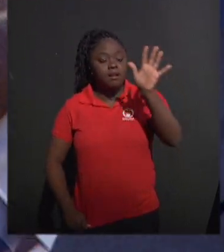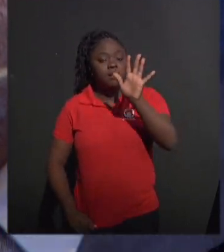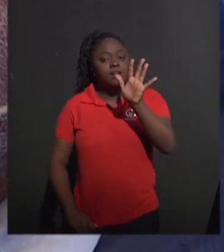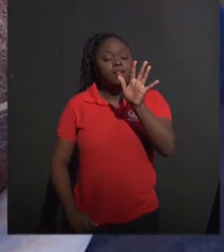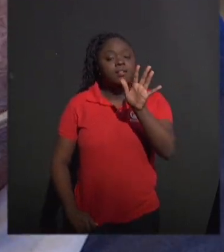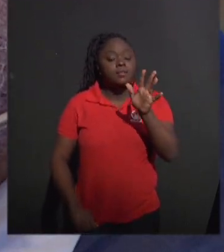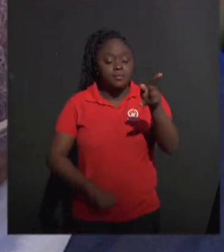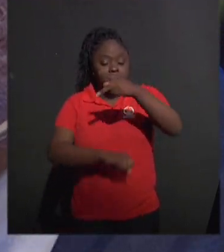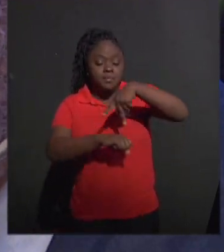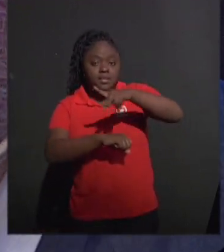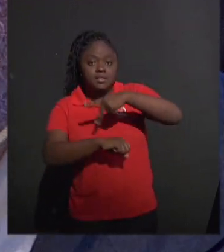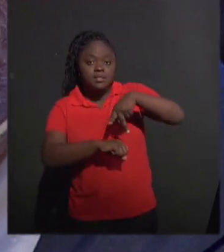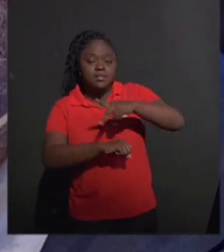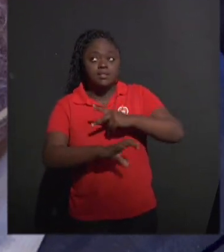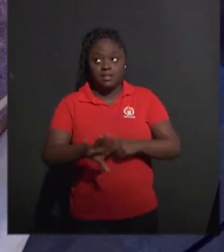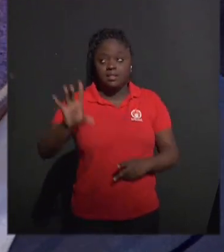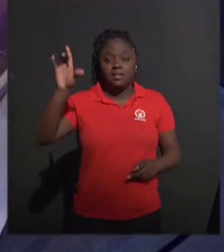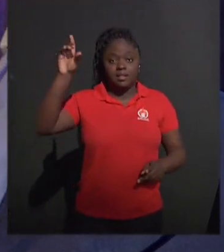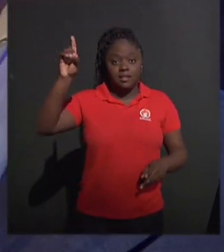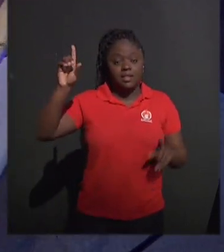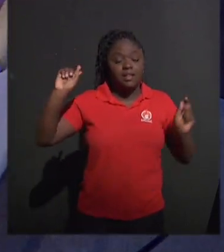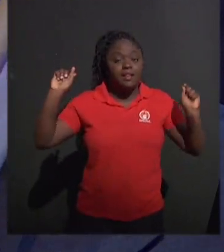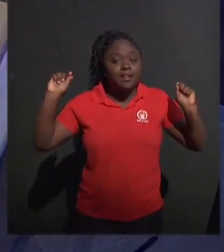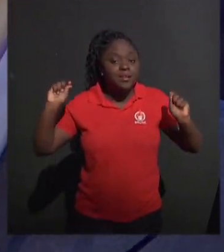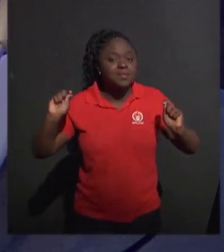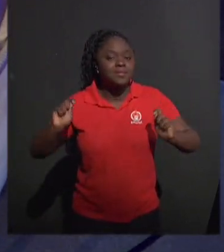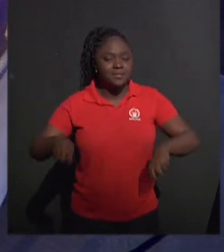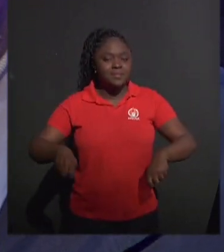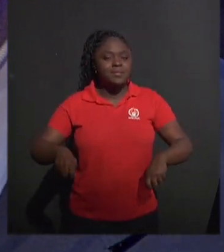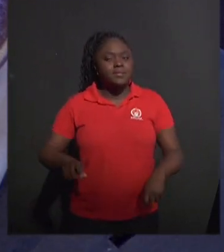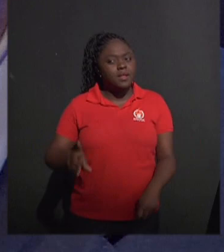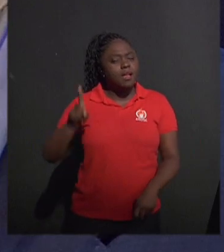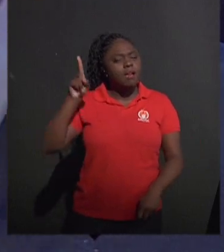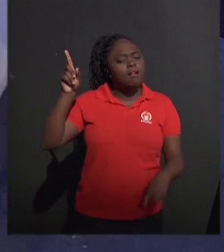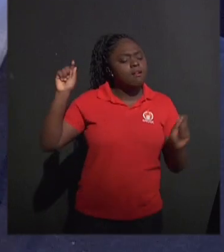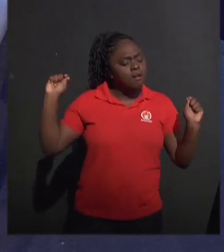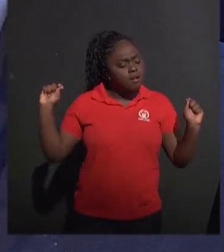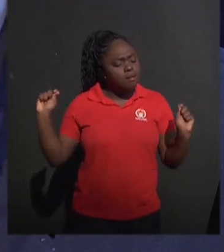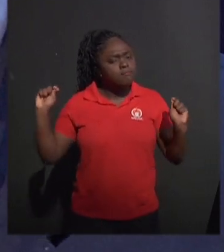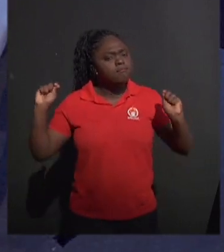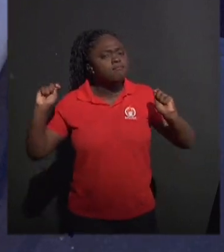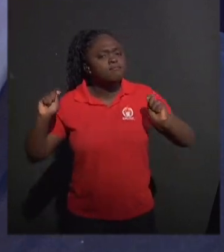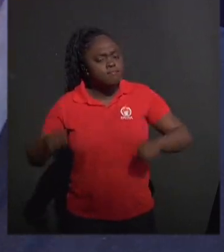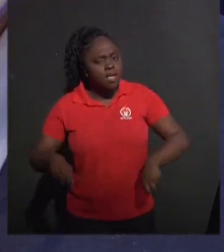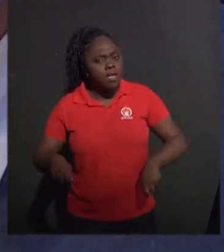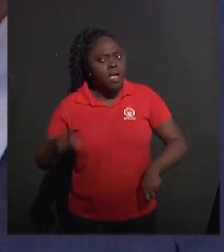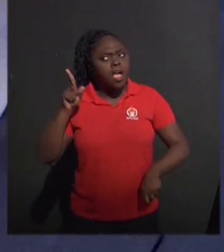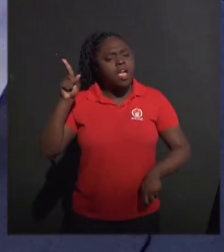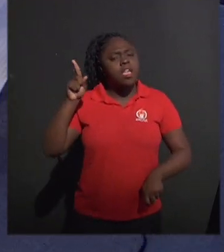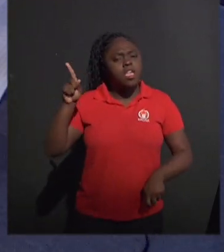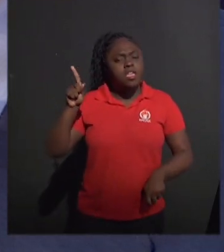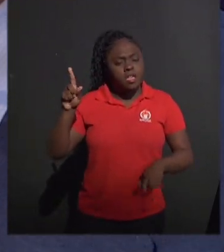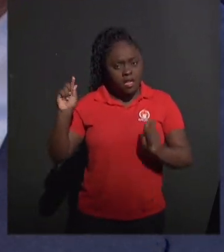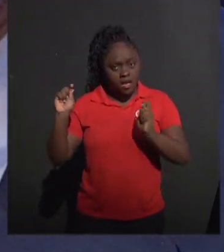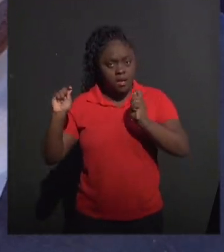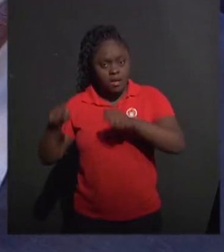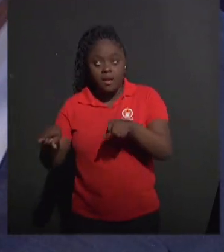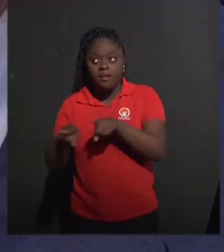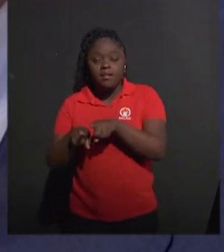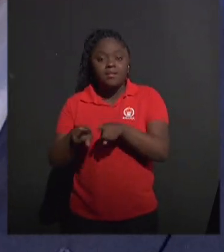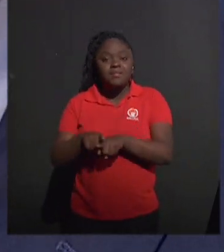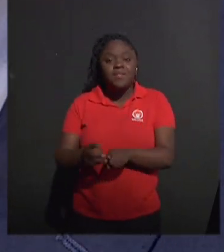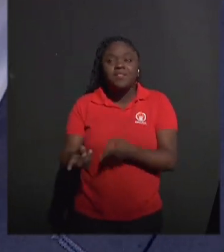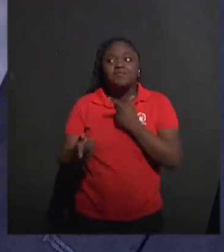país. Deus pode, Deus pode, Deus não apenas pode, mas Ele